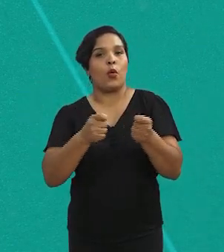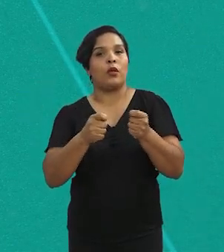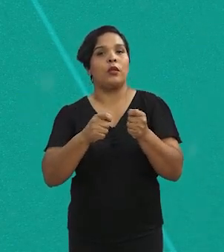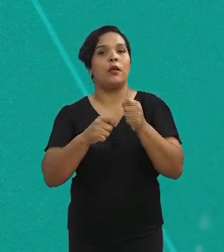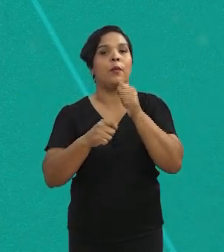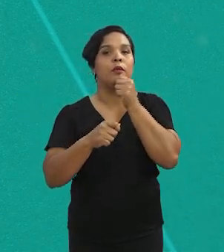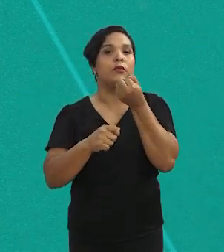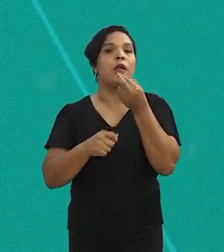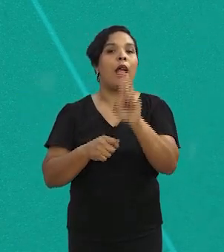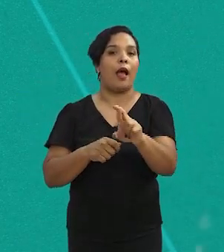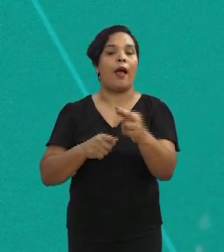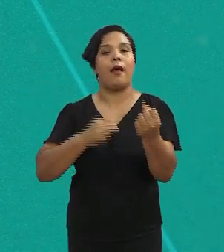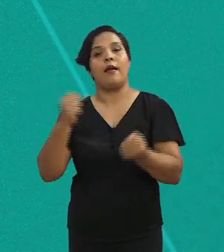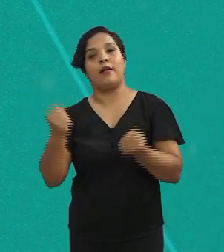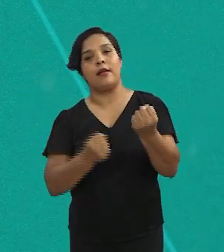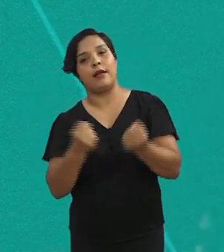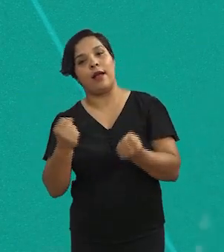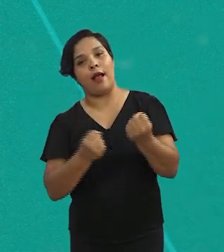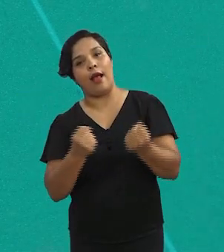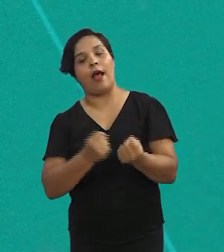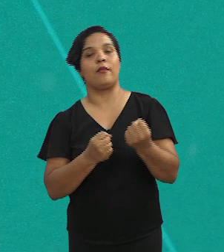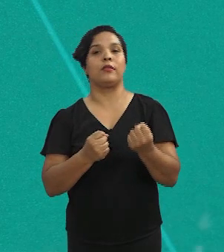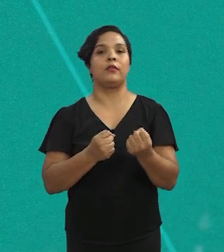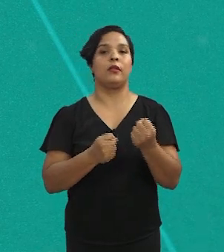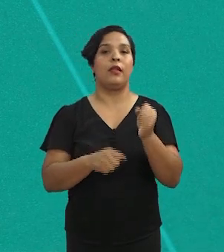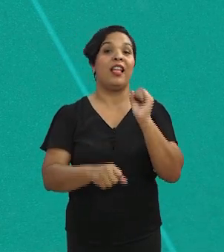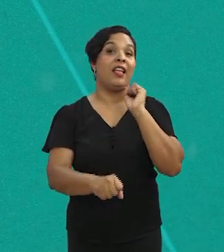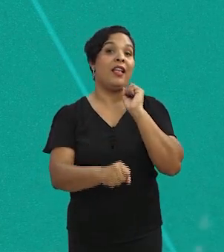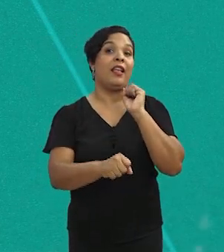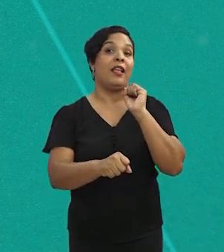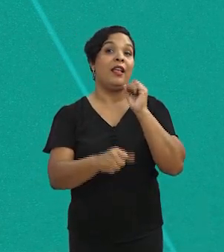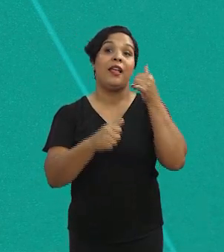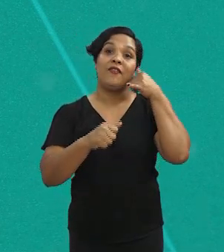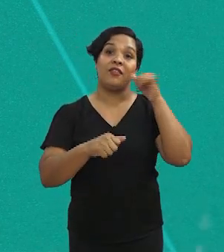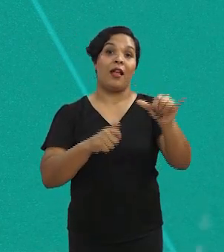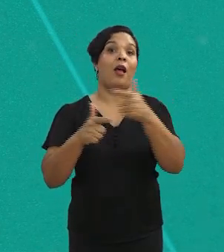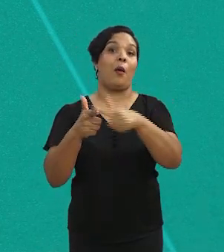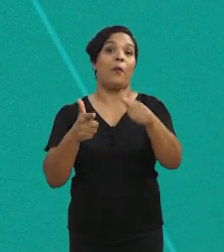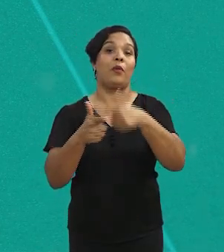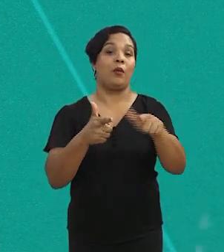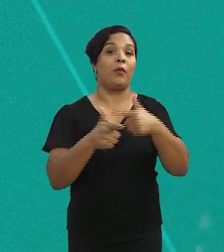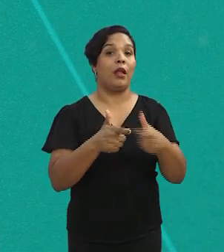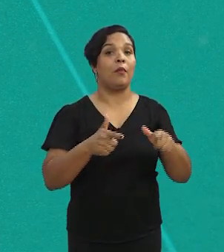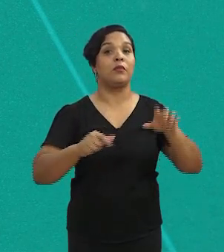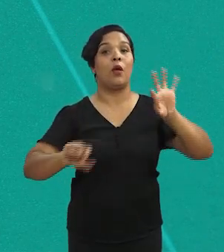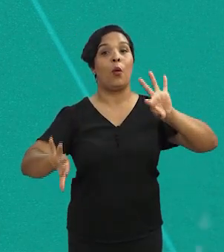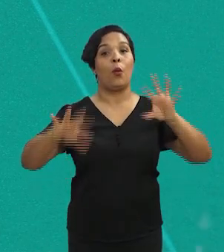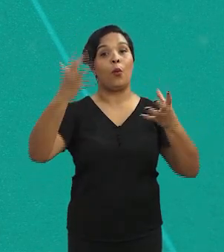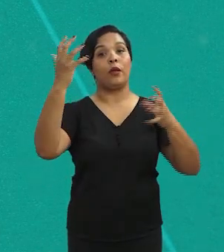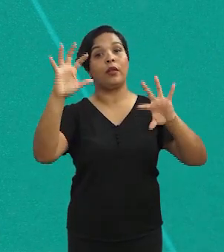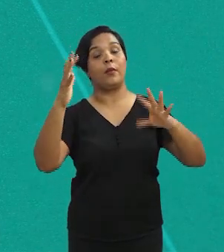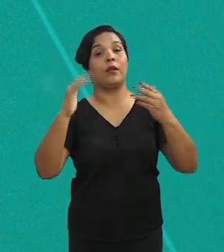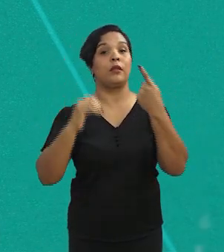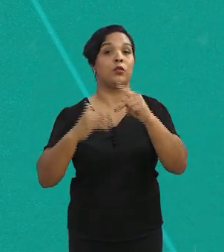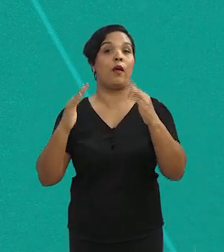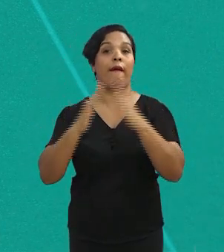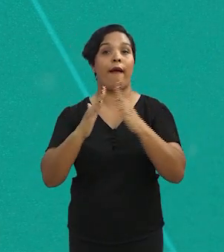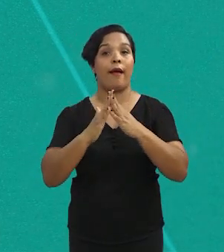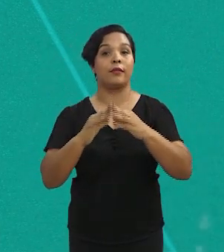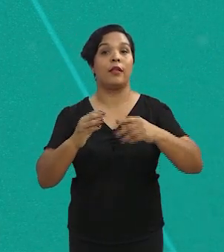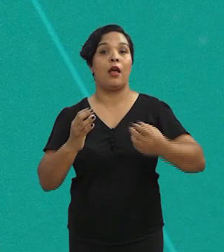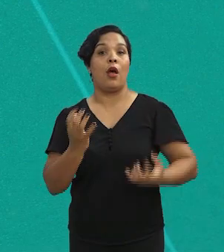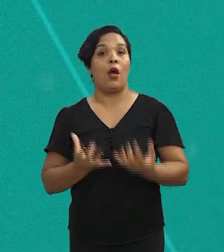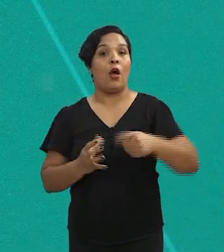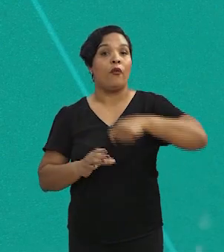de ar-condicionados, de carros, prever desastres, você monitorar o clima de sua casa, fogão,